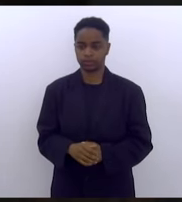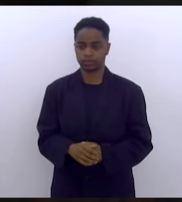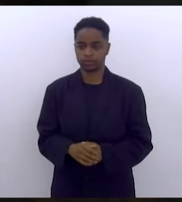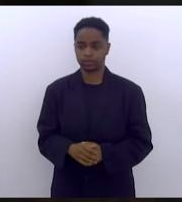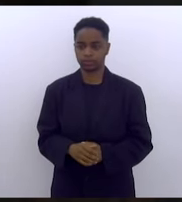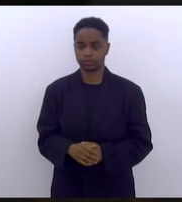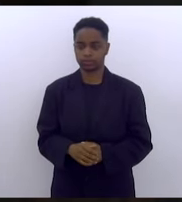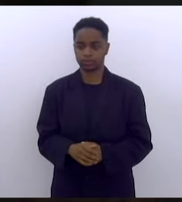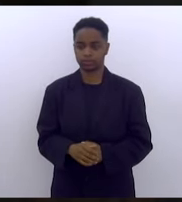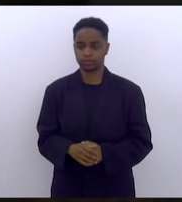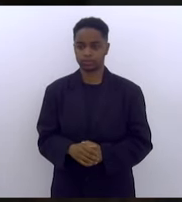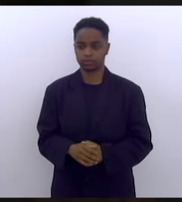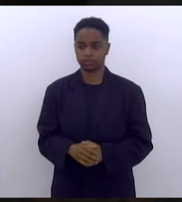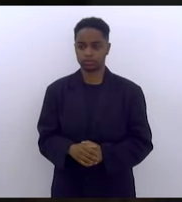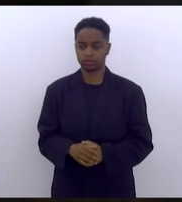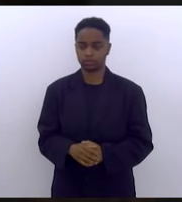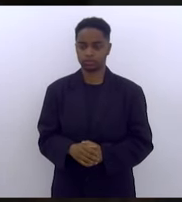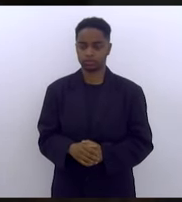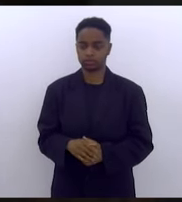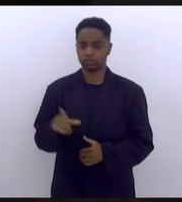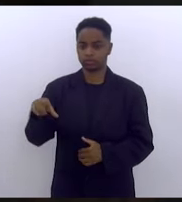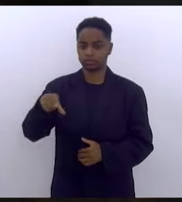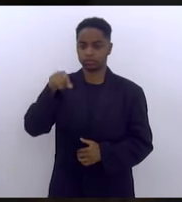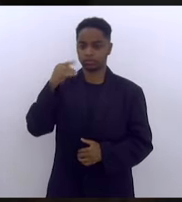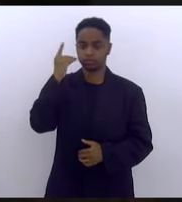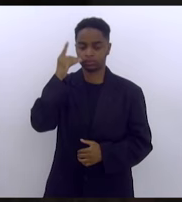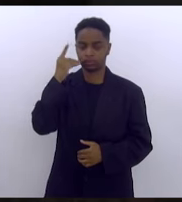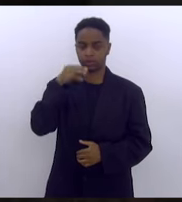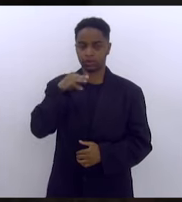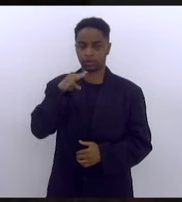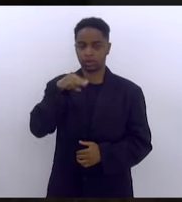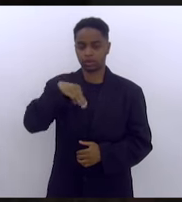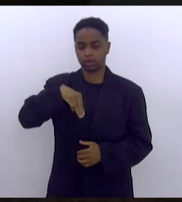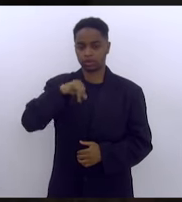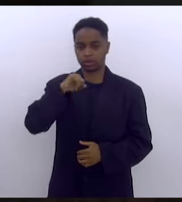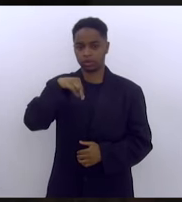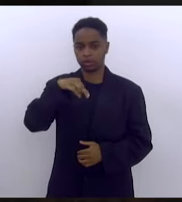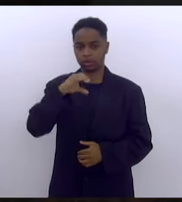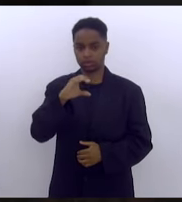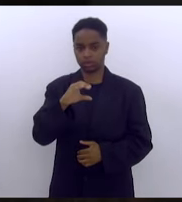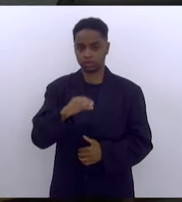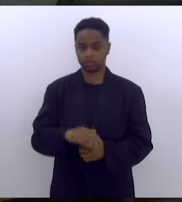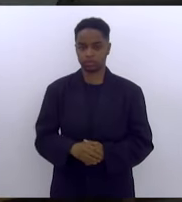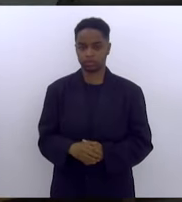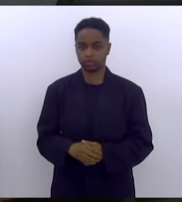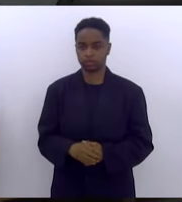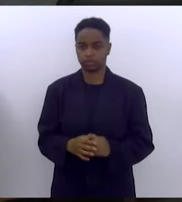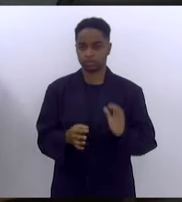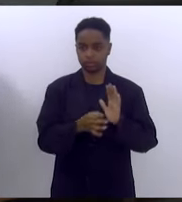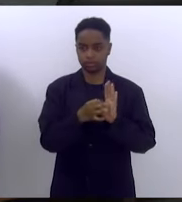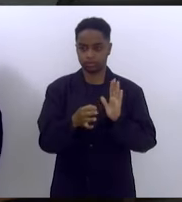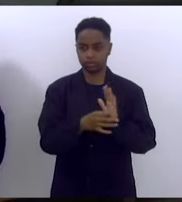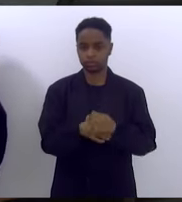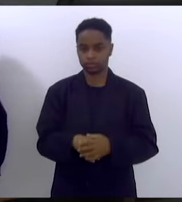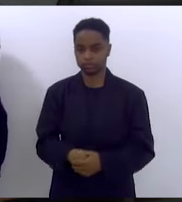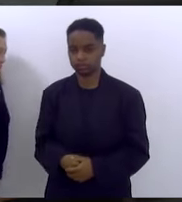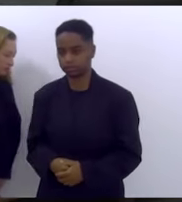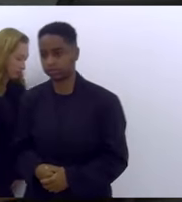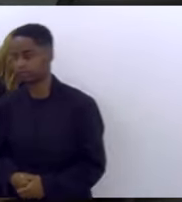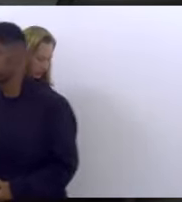A presença designa o nosso deputado Carlos Micken, por gentileza, aqui, dá o parecer. Esporte e lazer, meu.